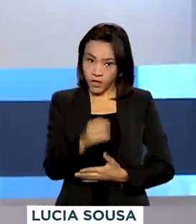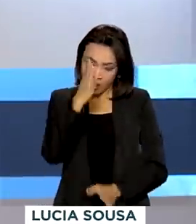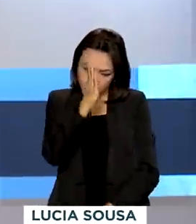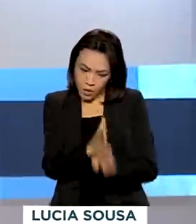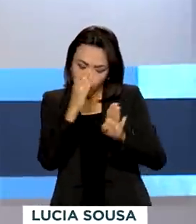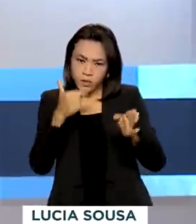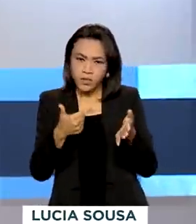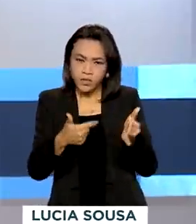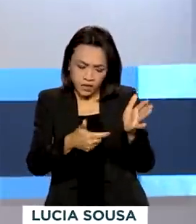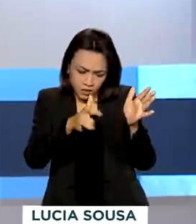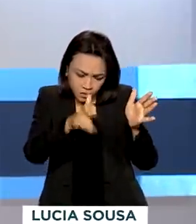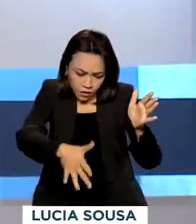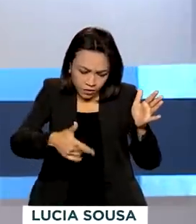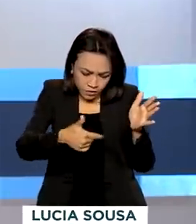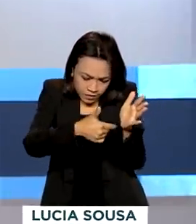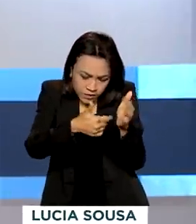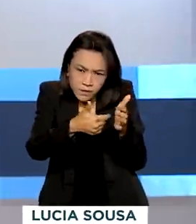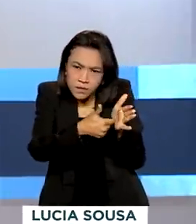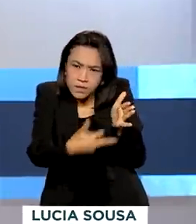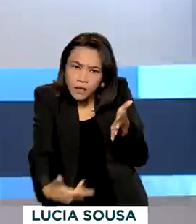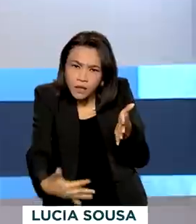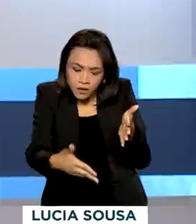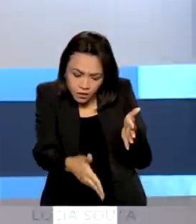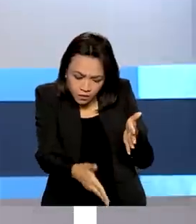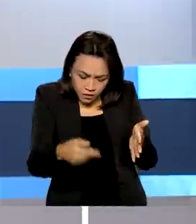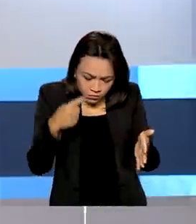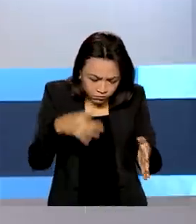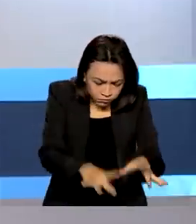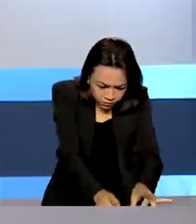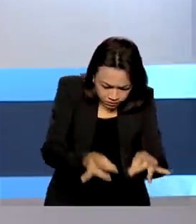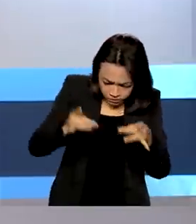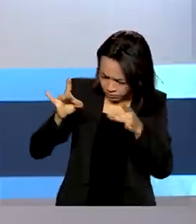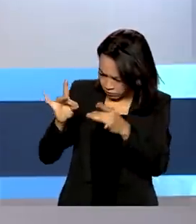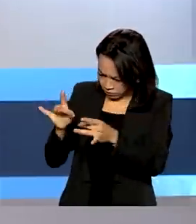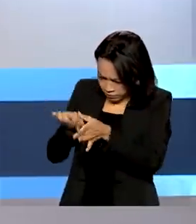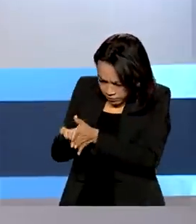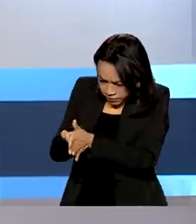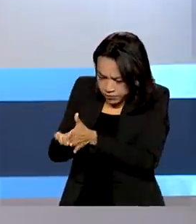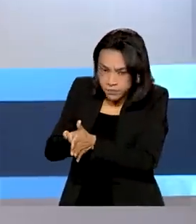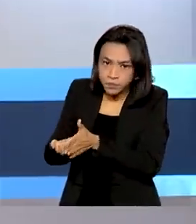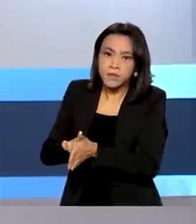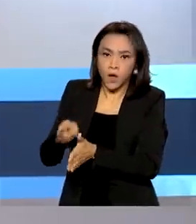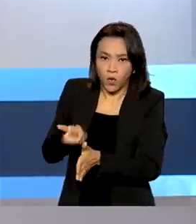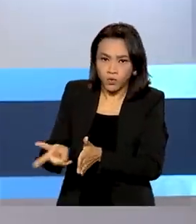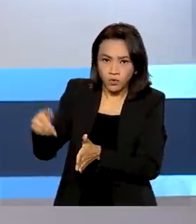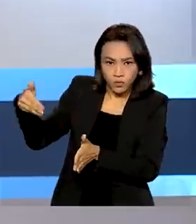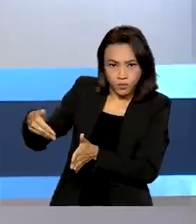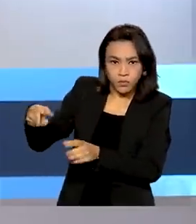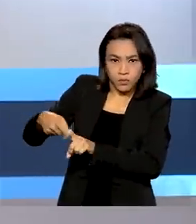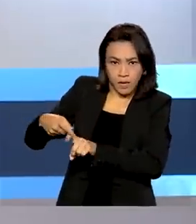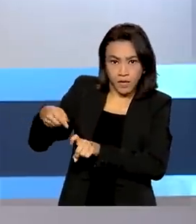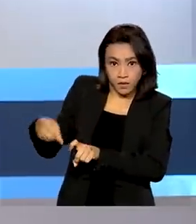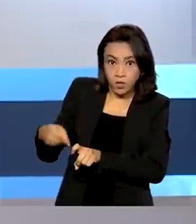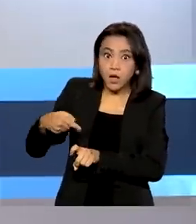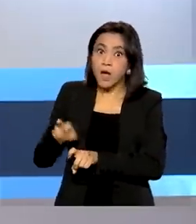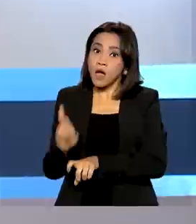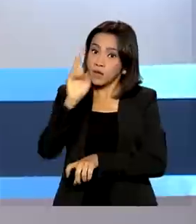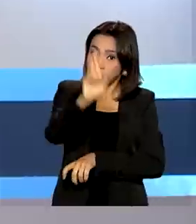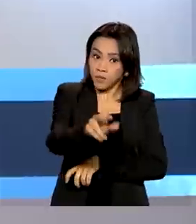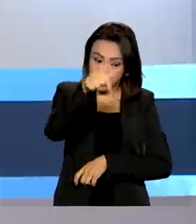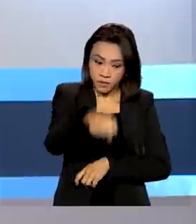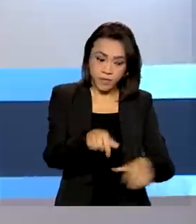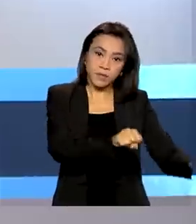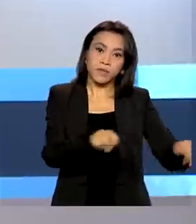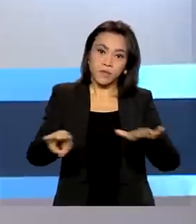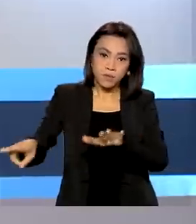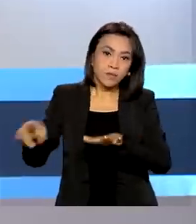as amostras de sangue anteriormente coletados, a Polícia Federal informa que a perícia está sendo feita e o resultado deve sair esta